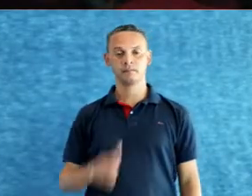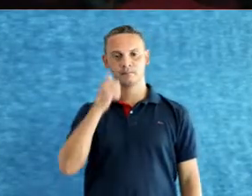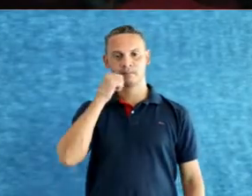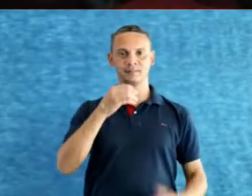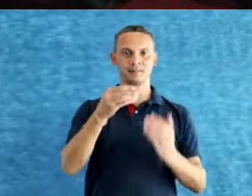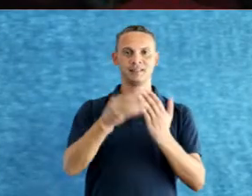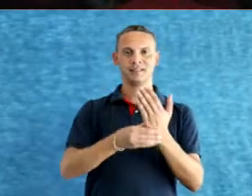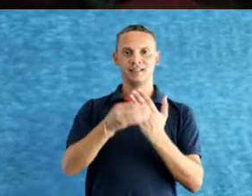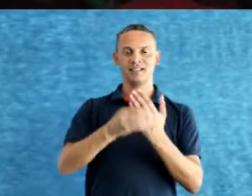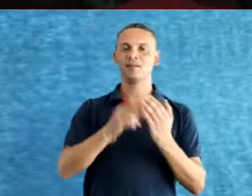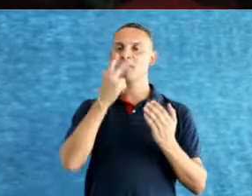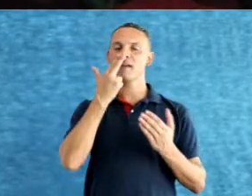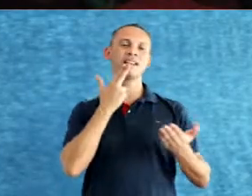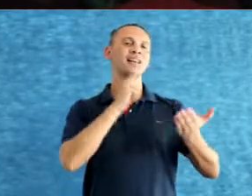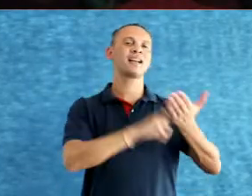Vera.